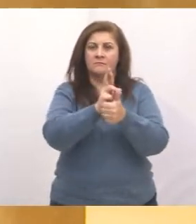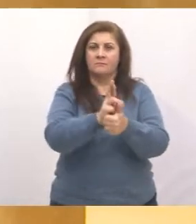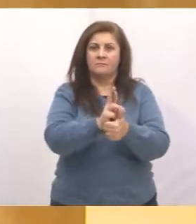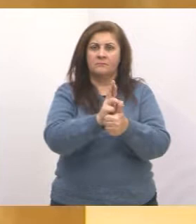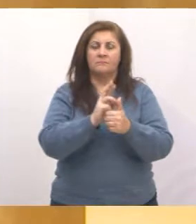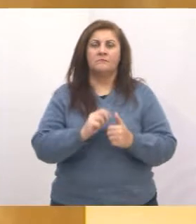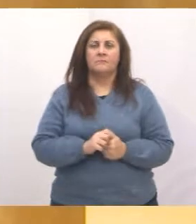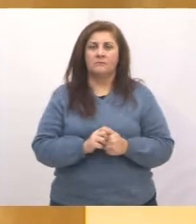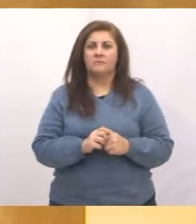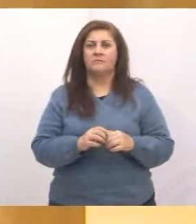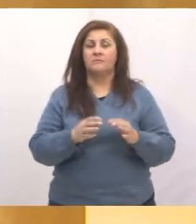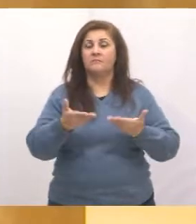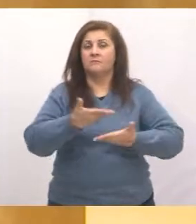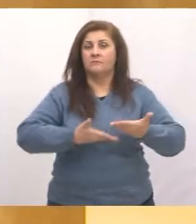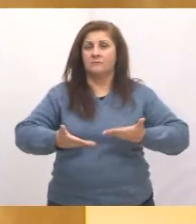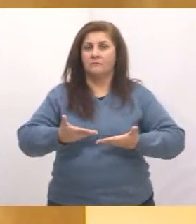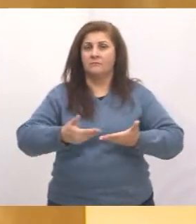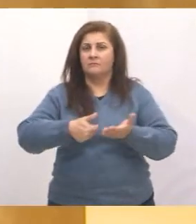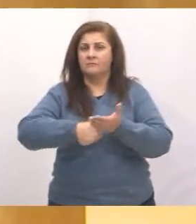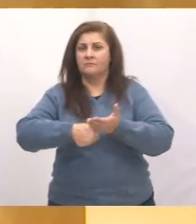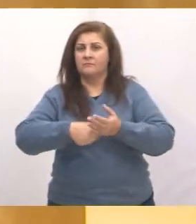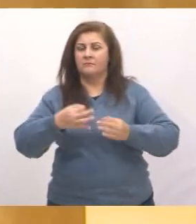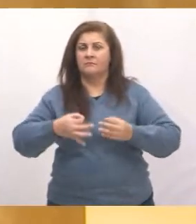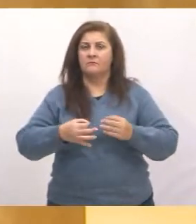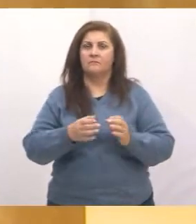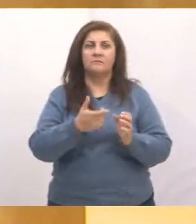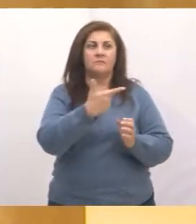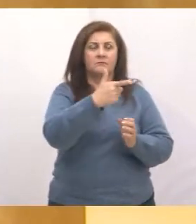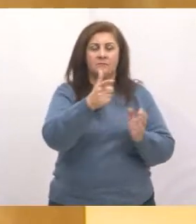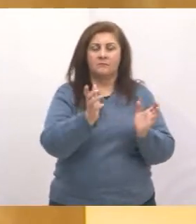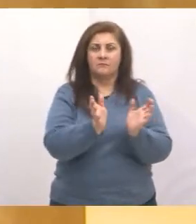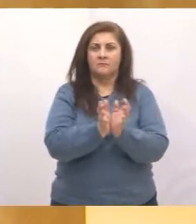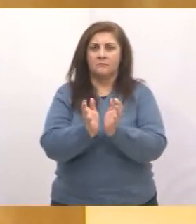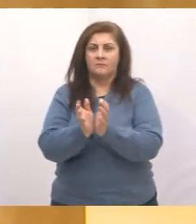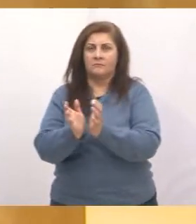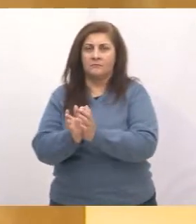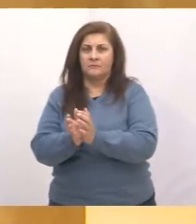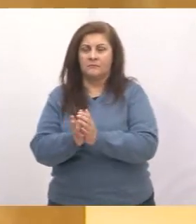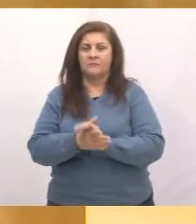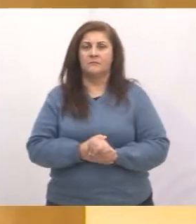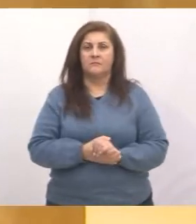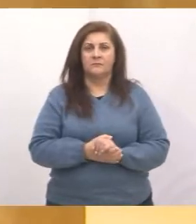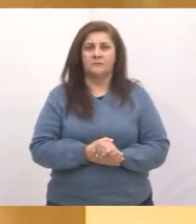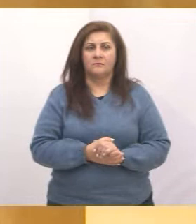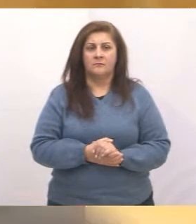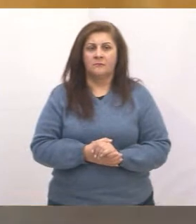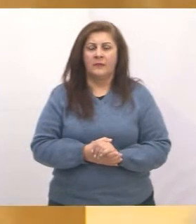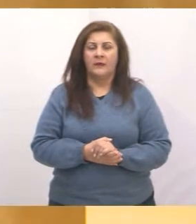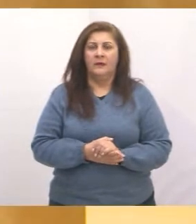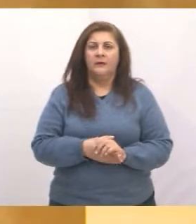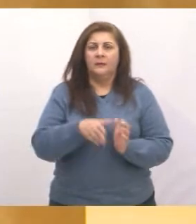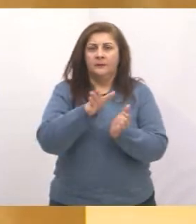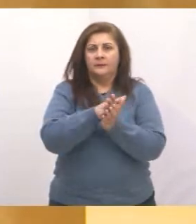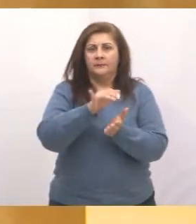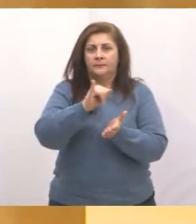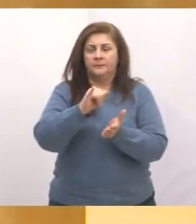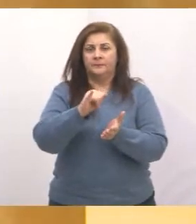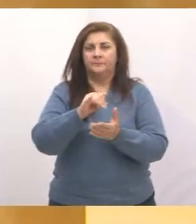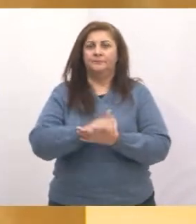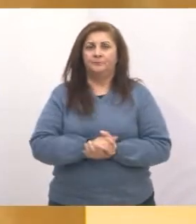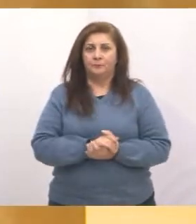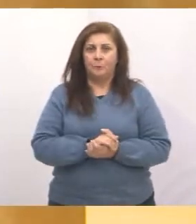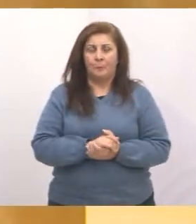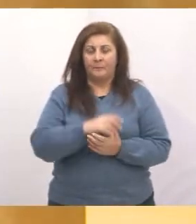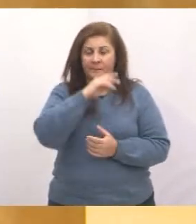do município de Jacareí às outras autarquias indiretas do município. Com